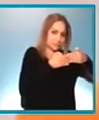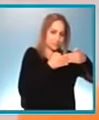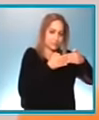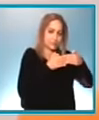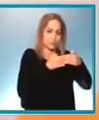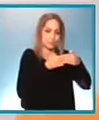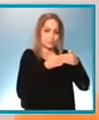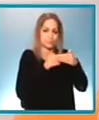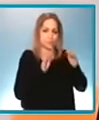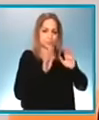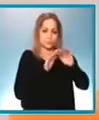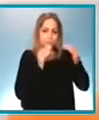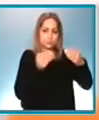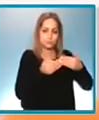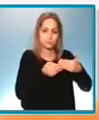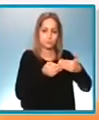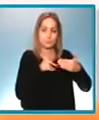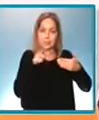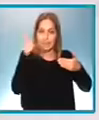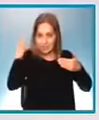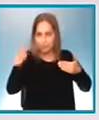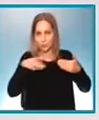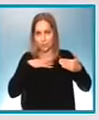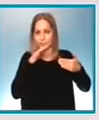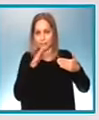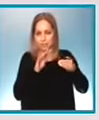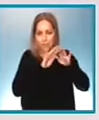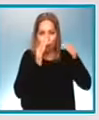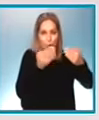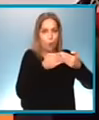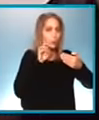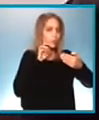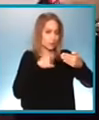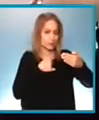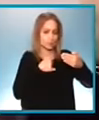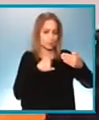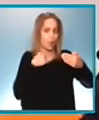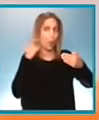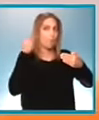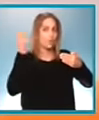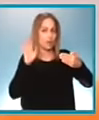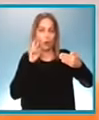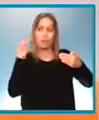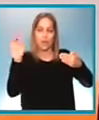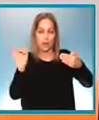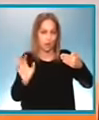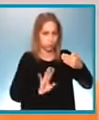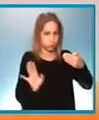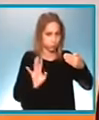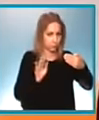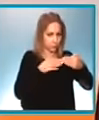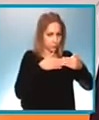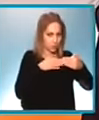Era uma espécie de cúpula que boa. Criava para si. É isso que eu queria dizer, sim. Para não ver, para não ficar